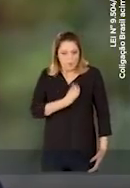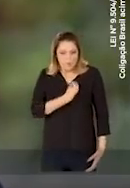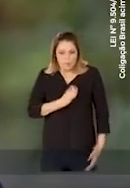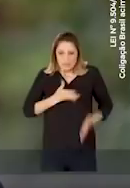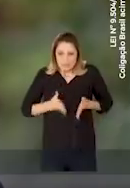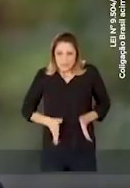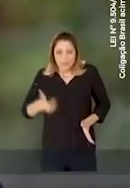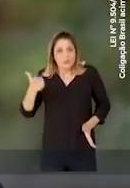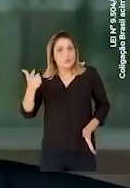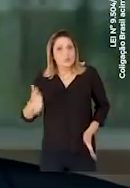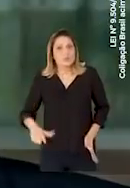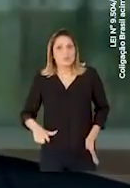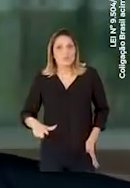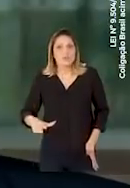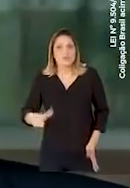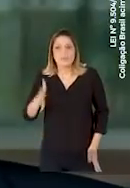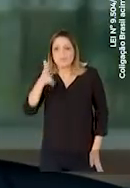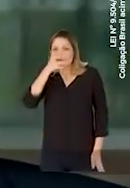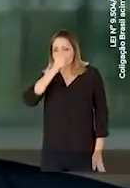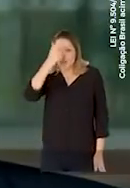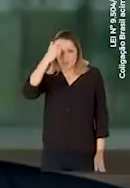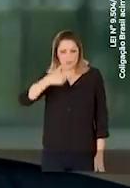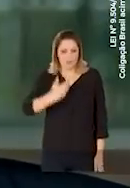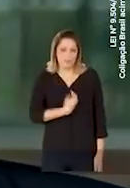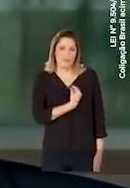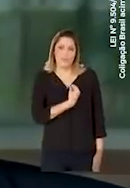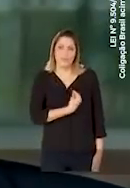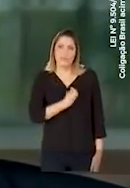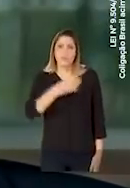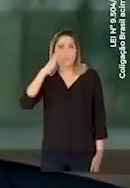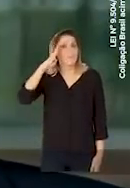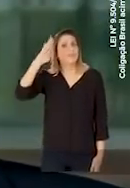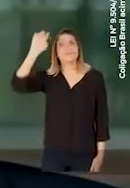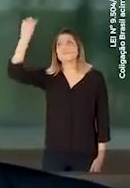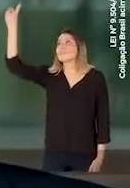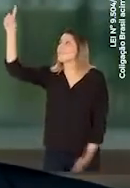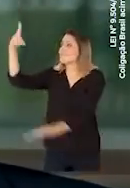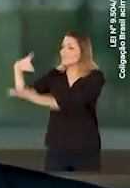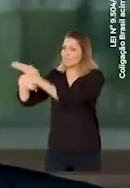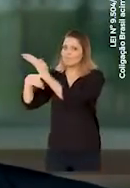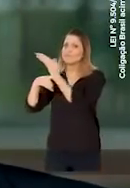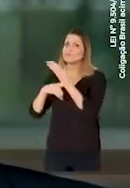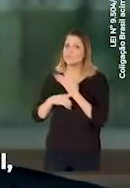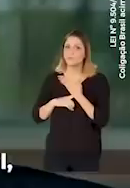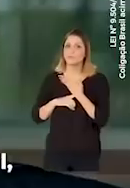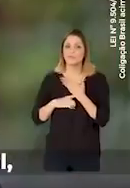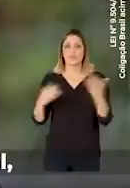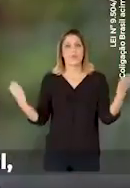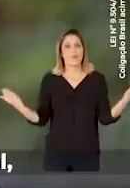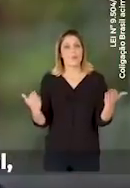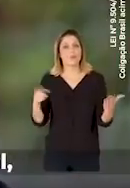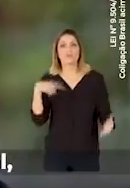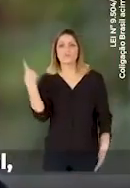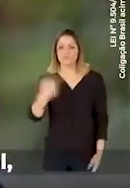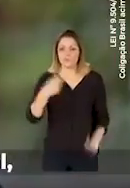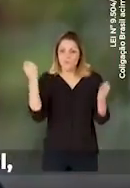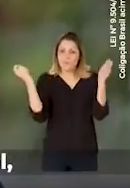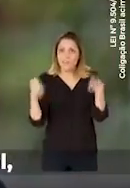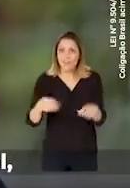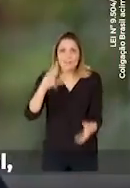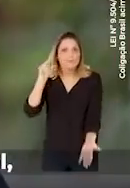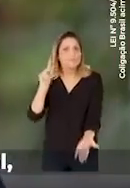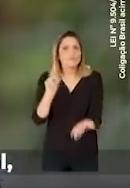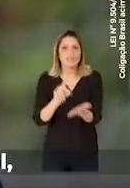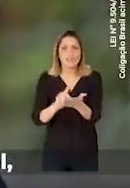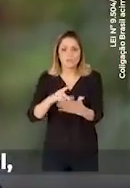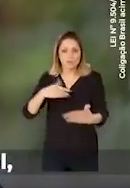eu nasci de novo. Salvar a minha vida, logicamente, a mão de Deus se fez presente. Hoje nós temos uma